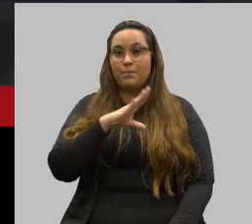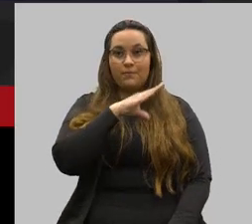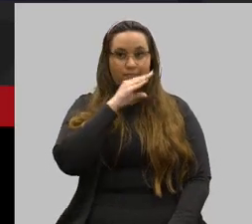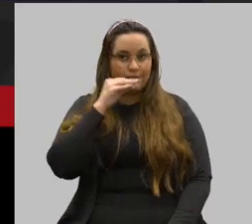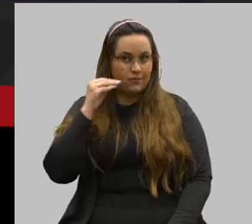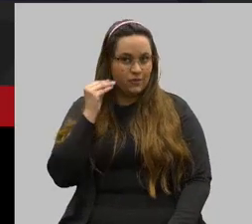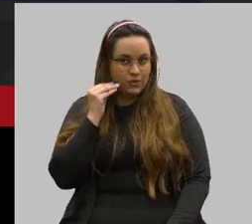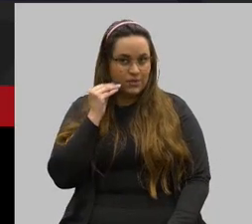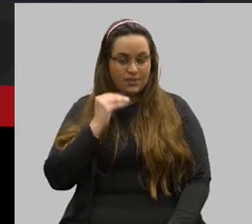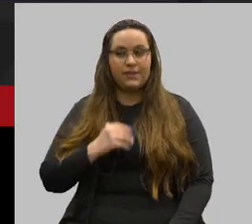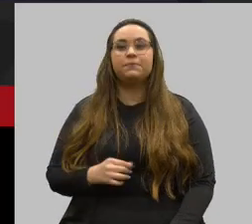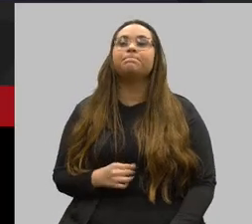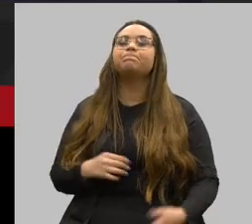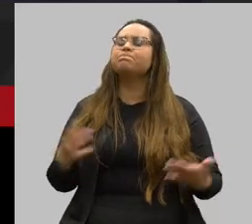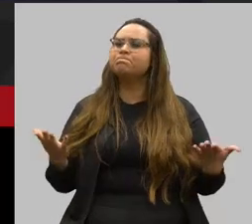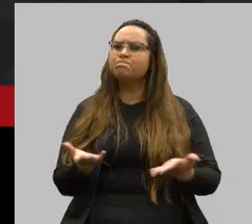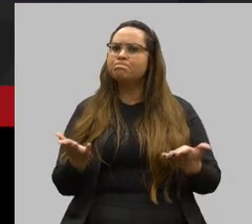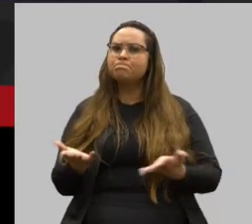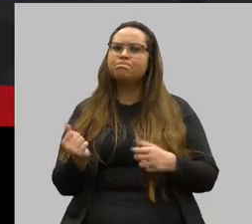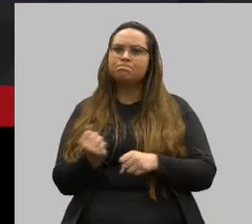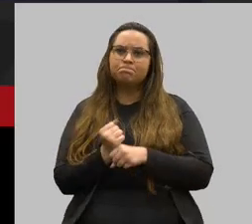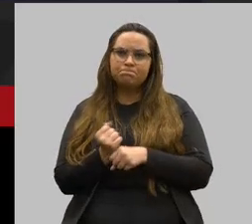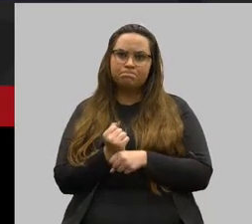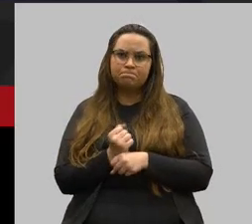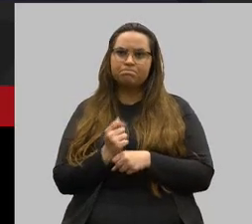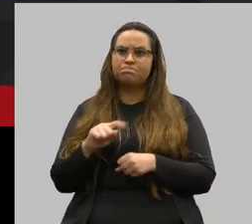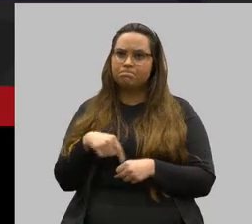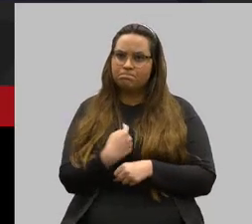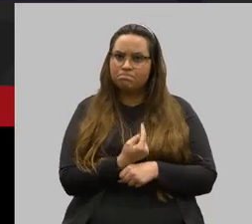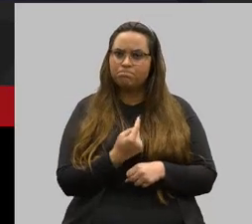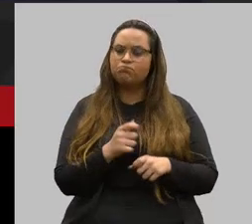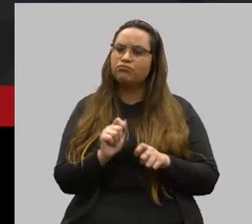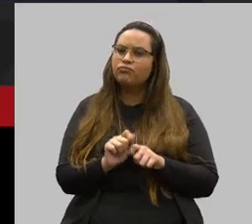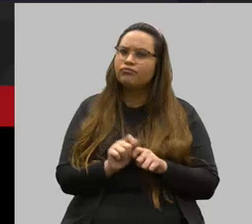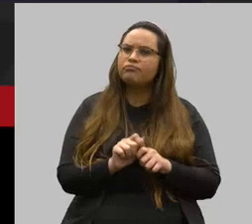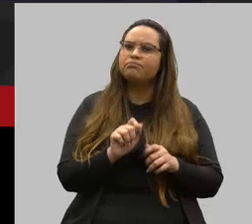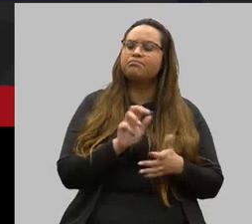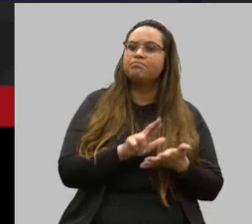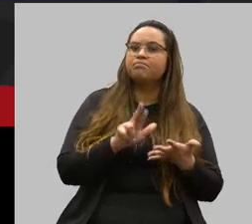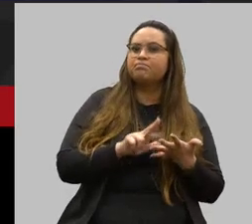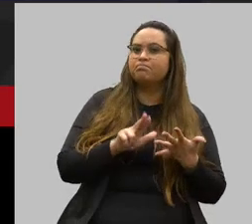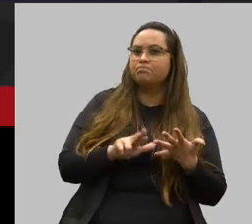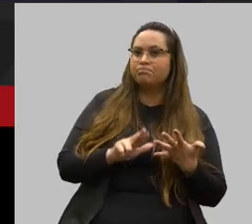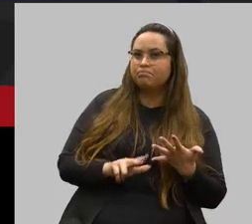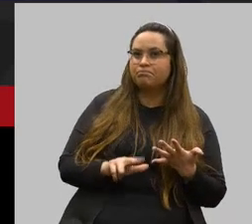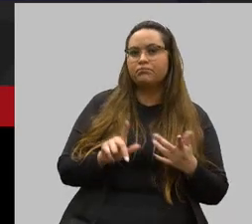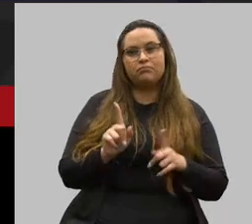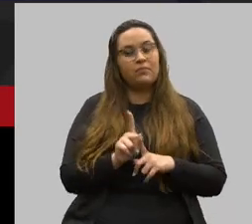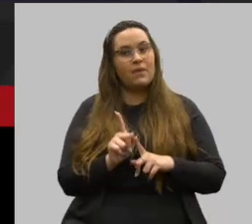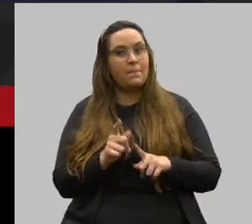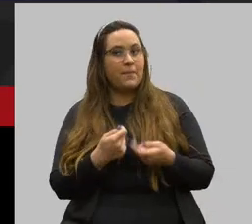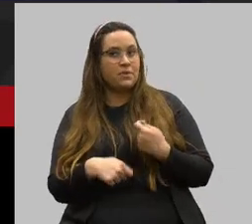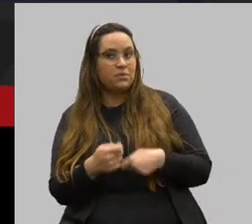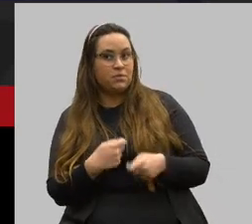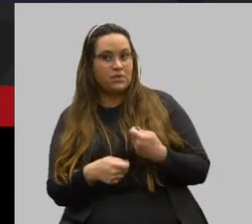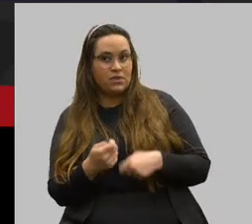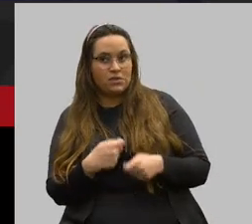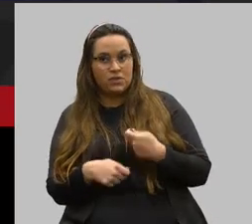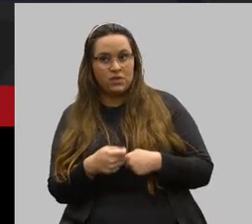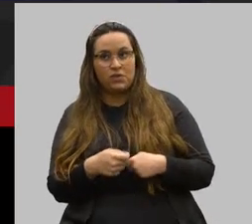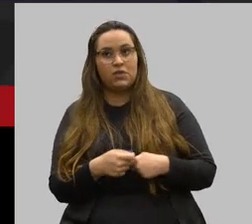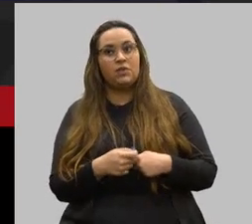fizemos eh módulo de capacitação para todo o nosso efetivo tanto policial quanto administrativo o que diz